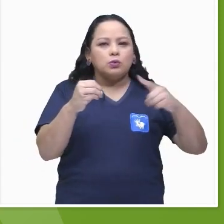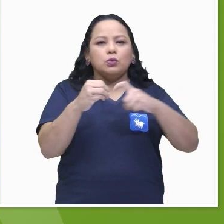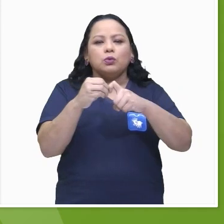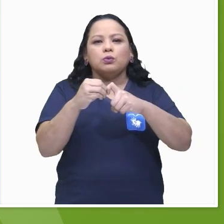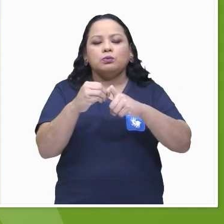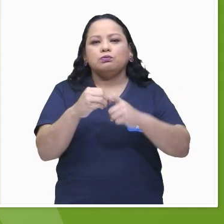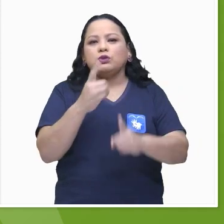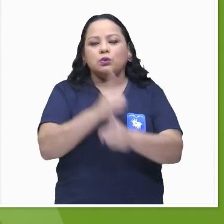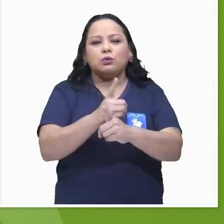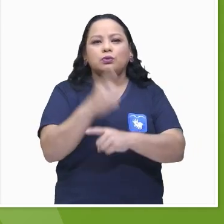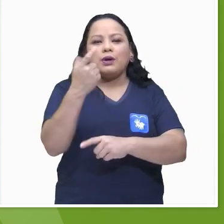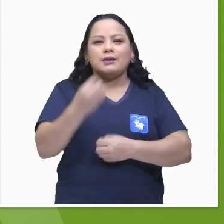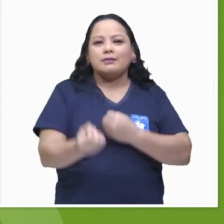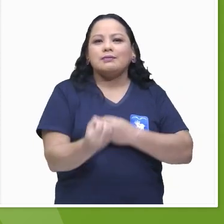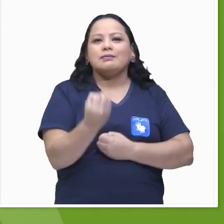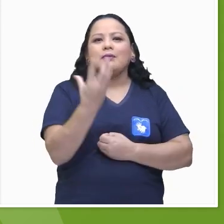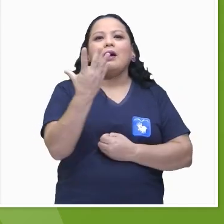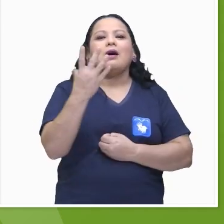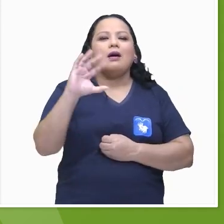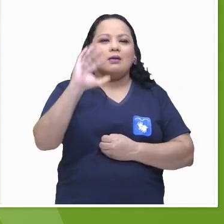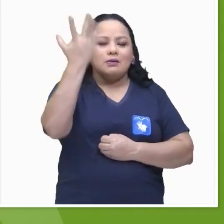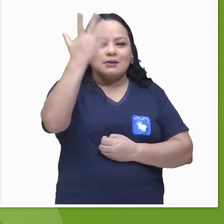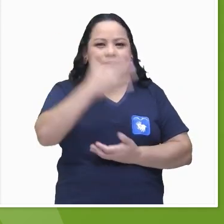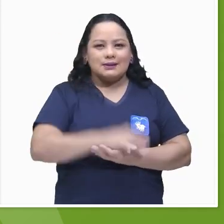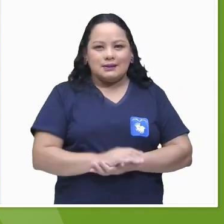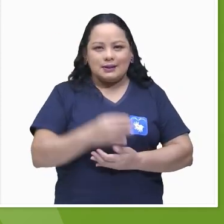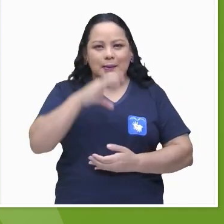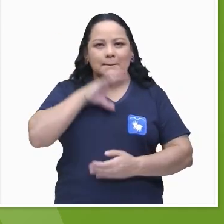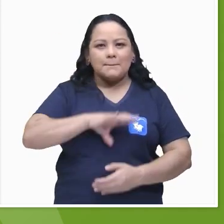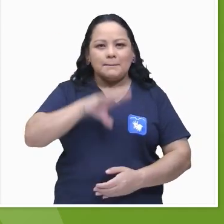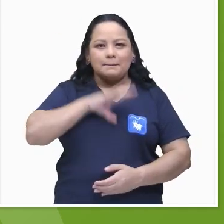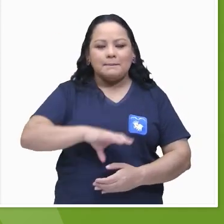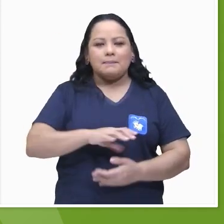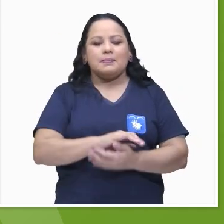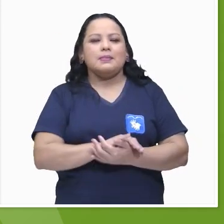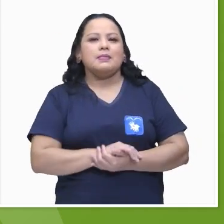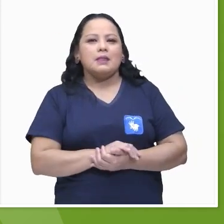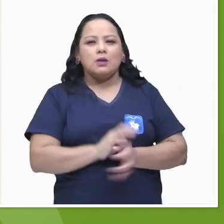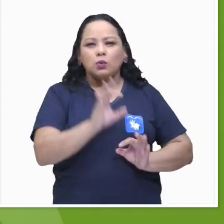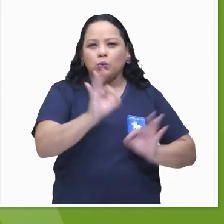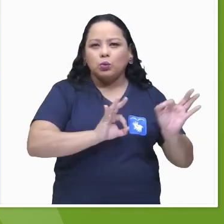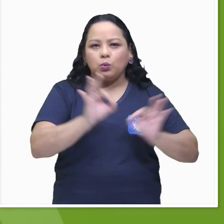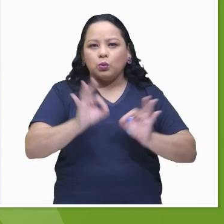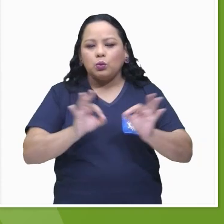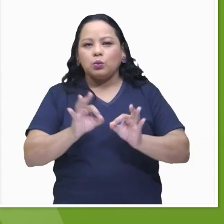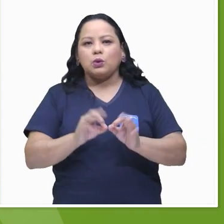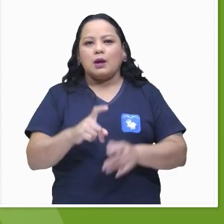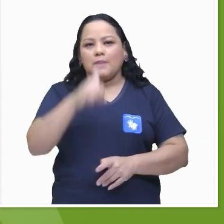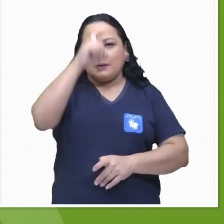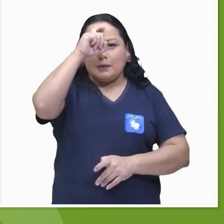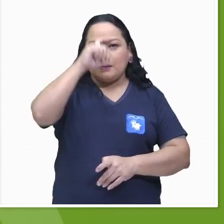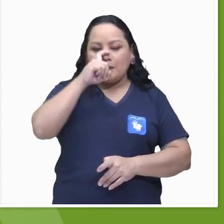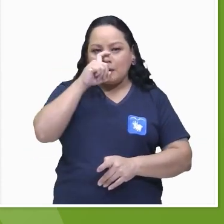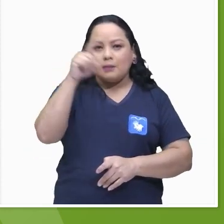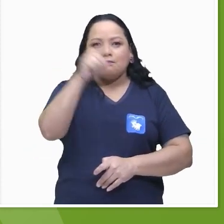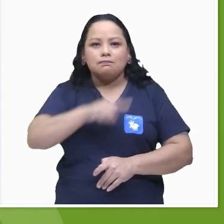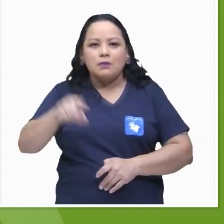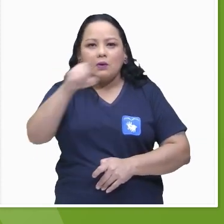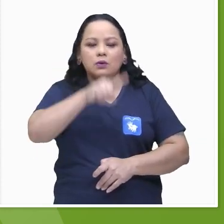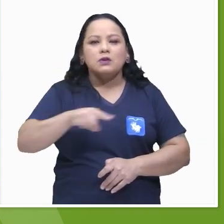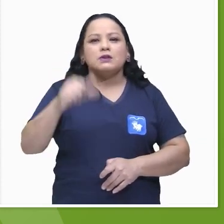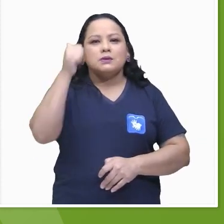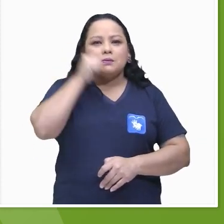Vai ter a menstruação, tá? Então, o estrógeno e a progesterona vão regular o ciclo menstrual da menina,